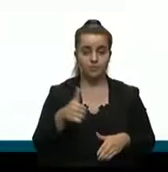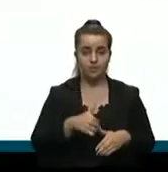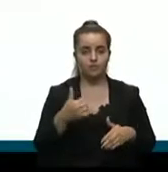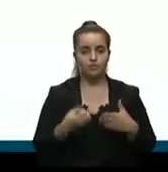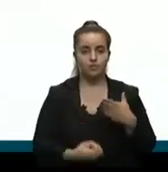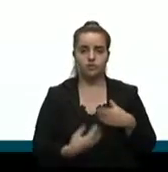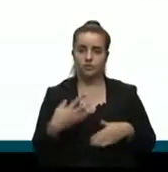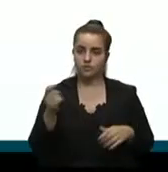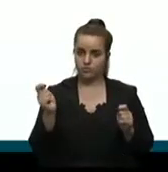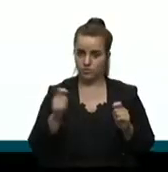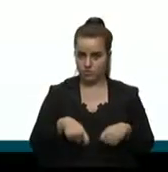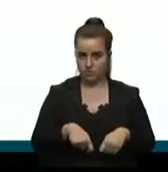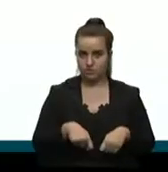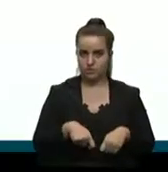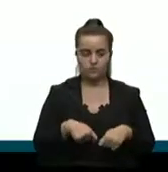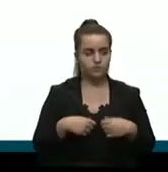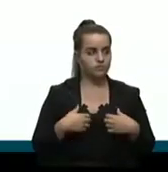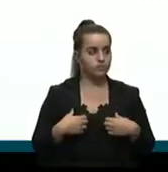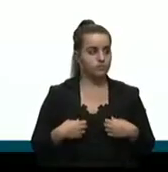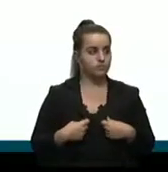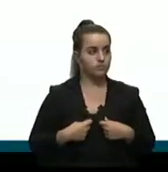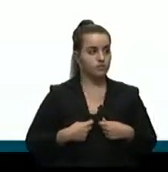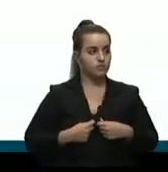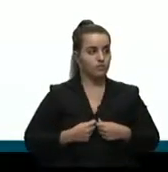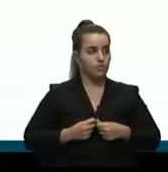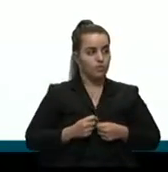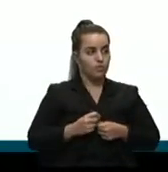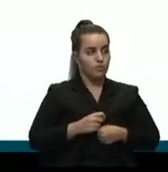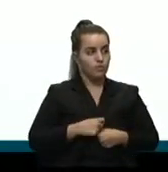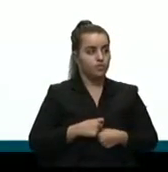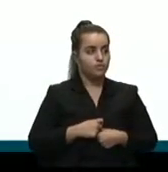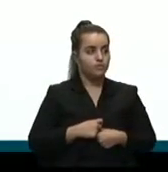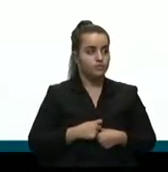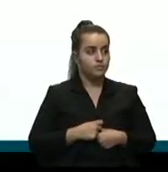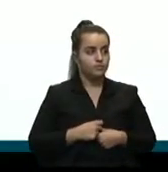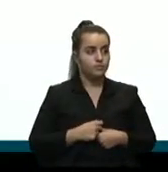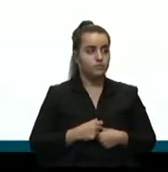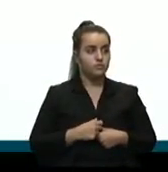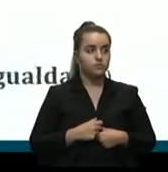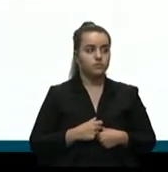de hipótese consiste na elaboração das hipóteses.